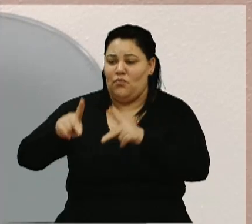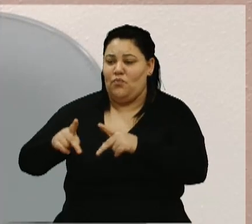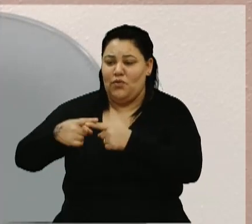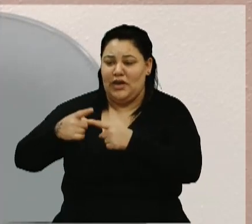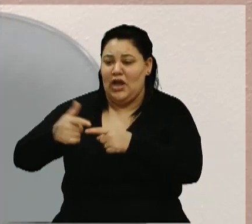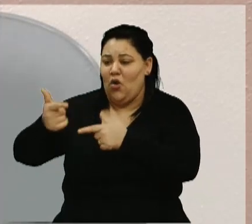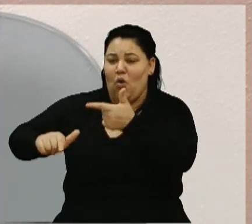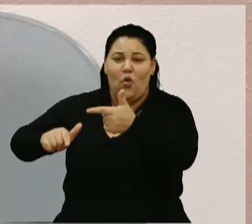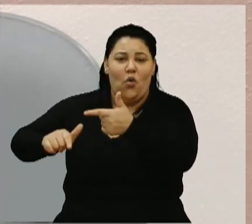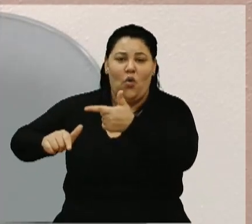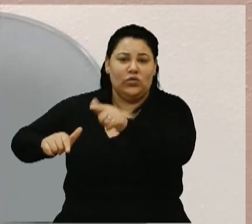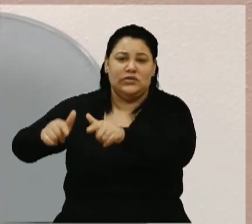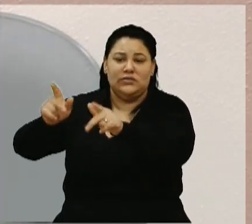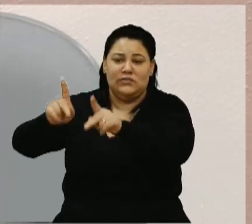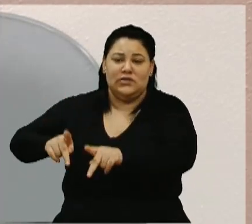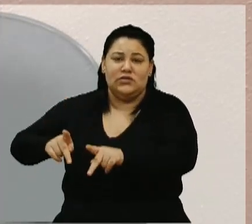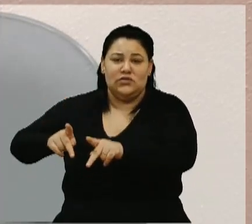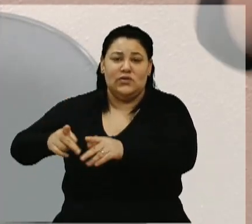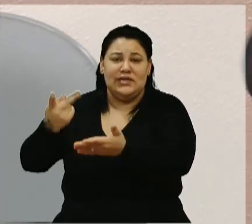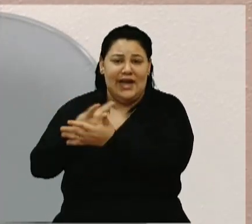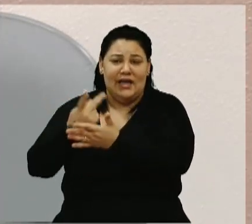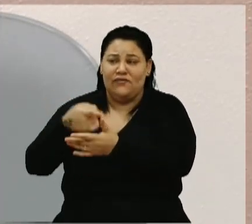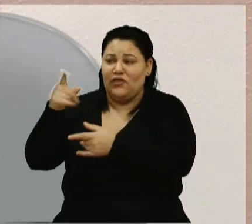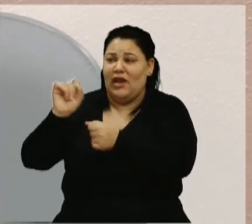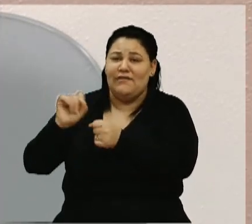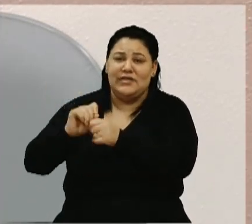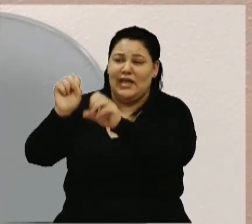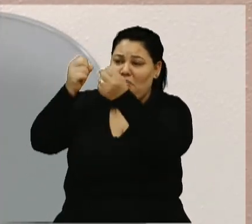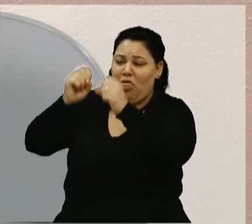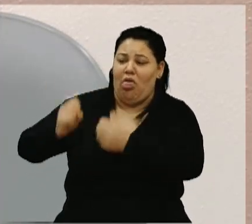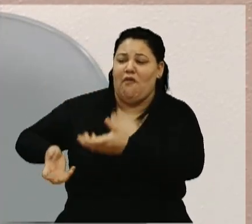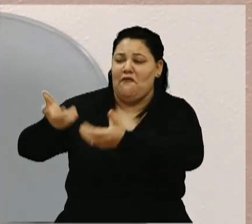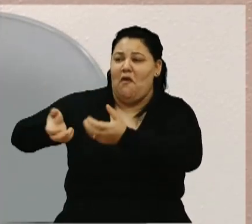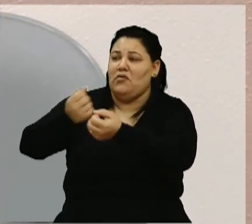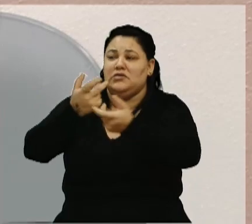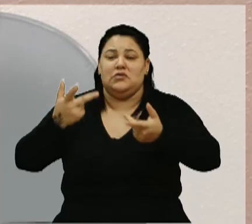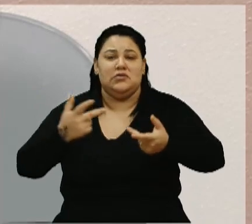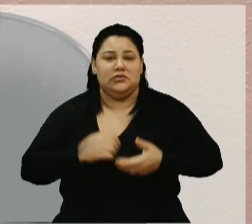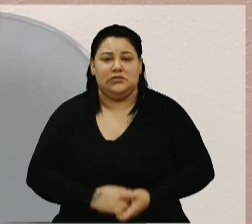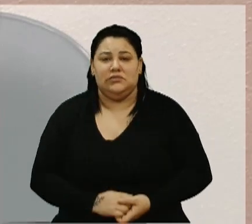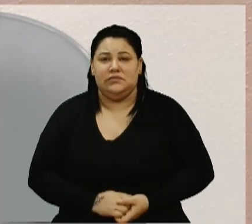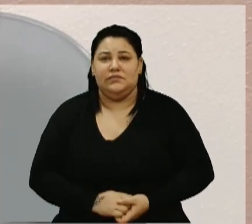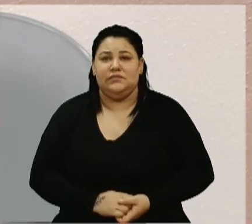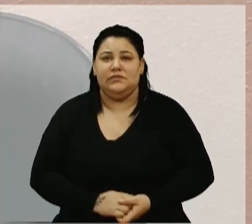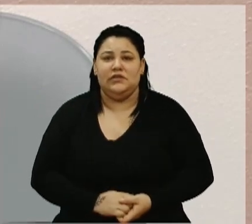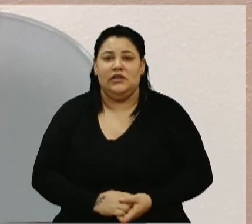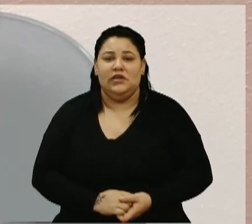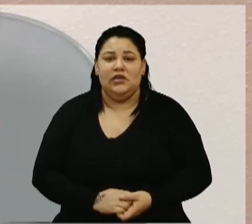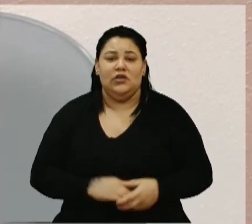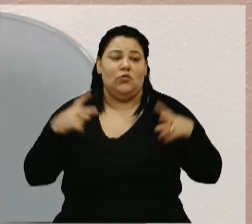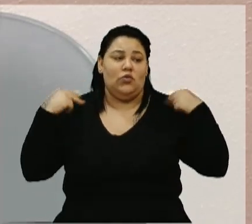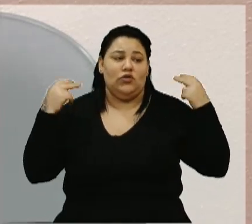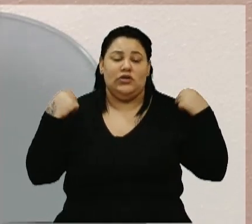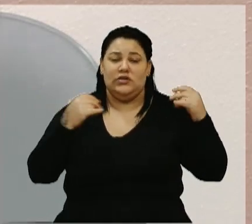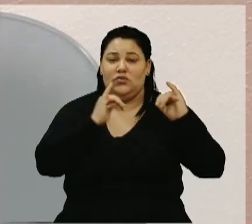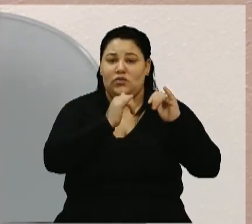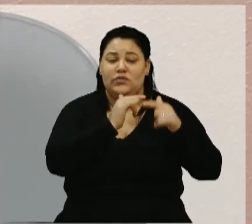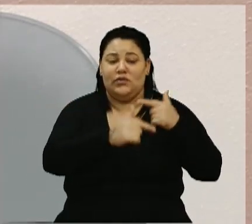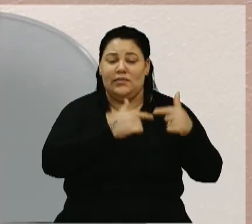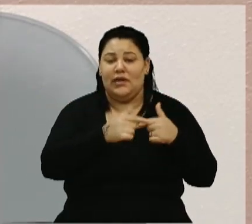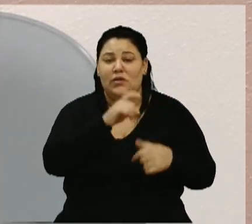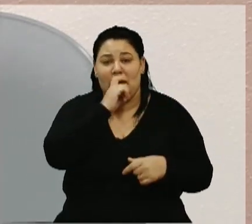fazer isso, que eram os passageiros do ônibus foram lá fazer, e ele é um trabalhador, um pai de família, que